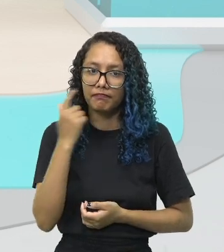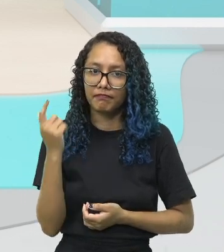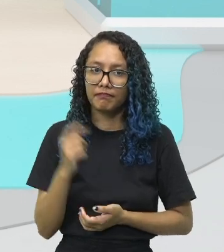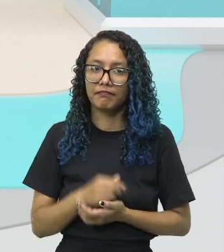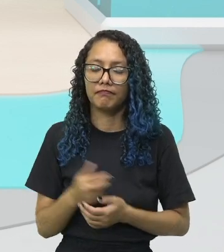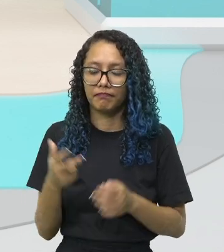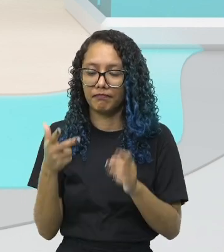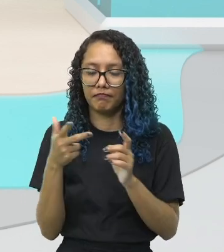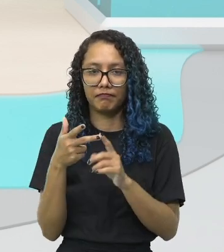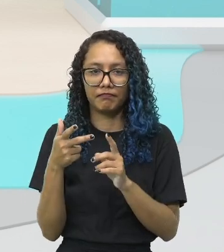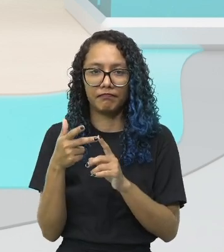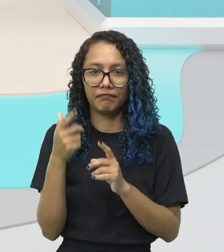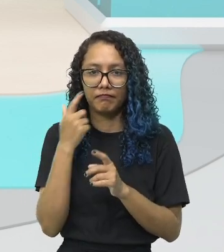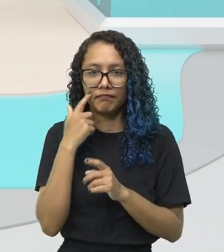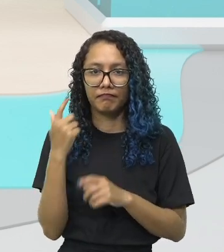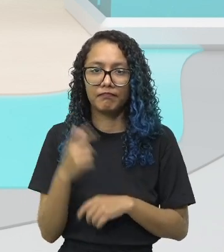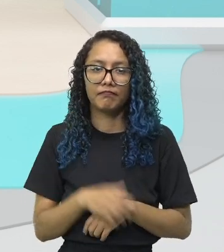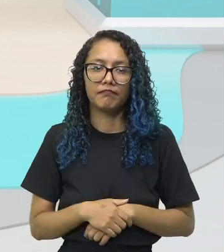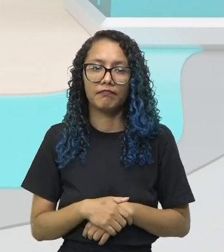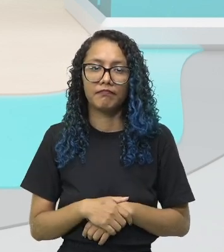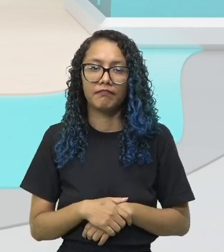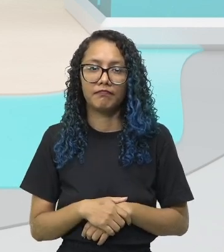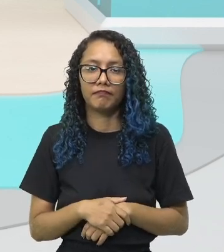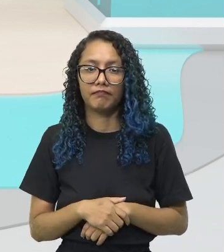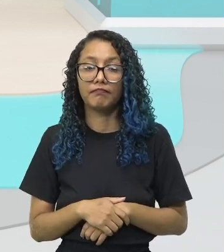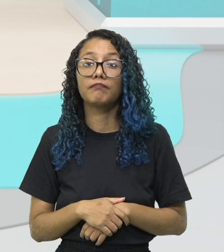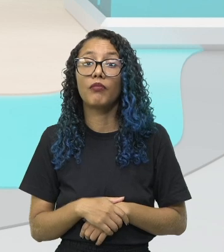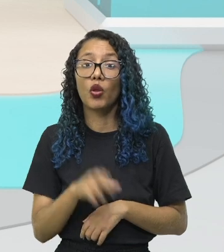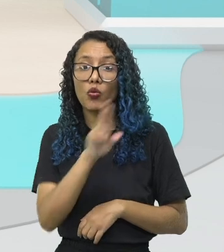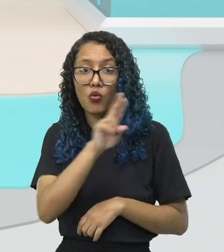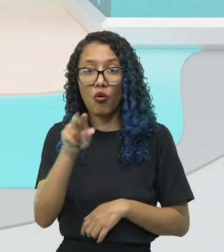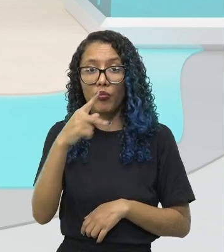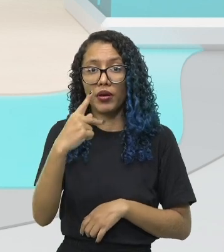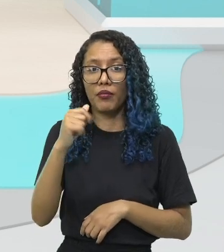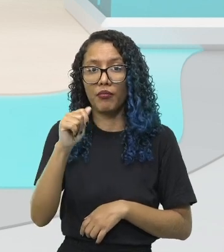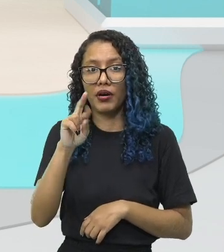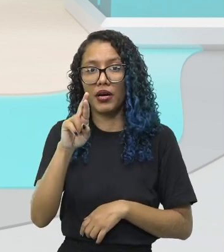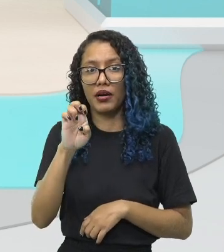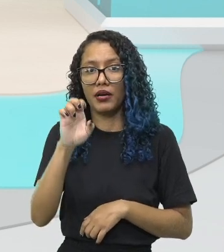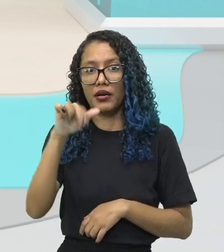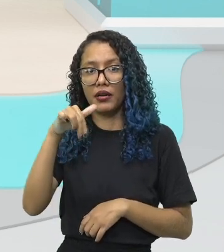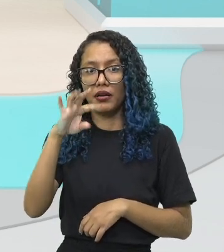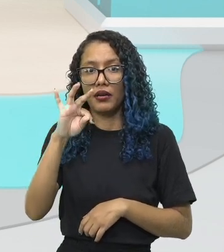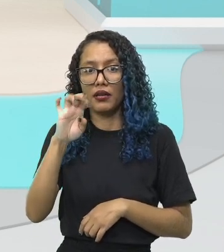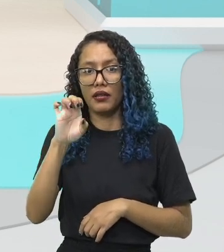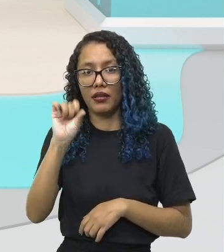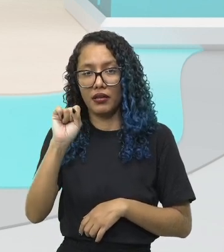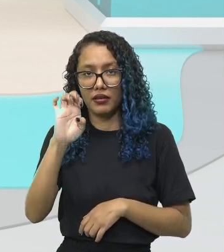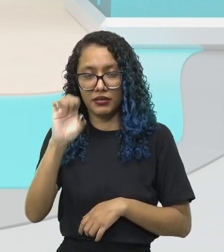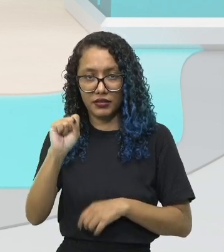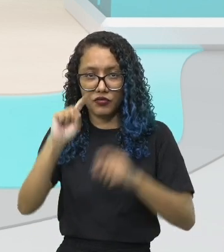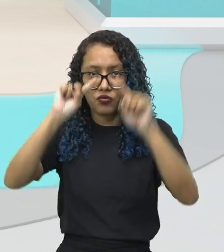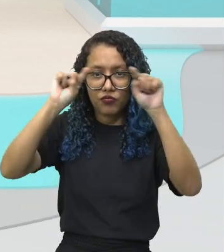Tem, olha só, mais 2 pontos, né? Olha, somos chamados de parênteses. No meio de uma